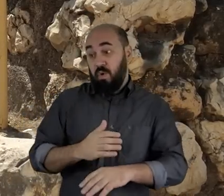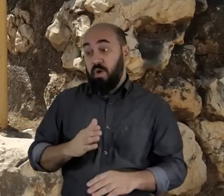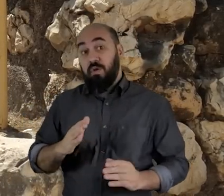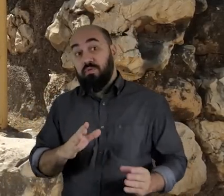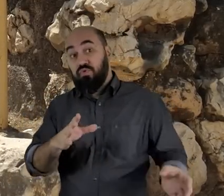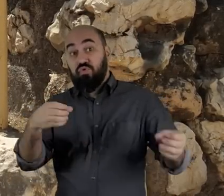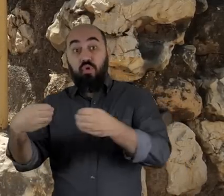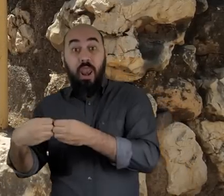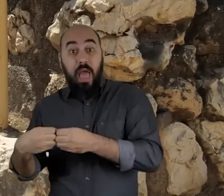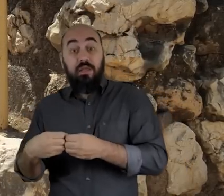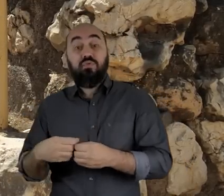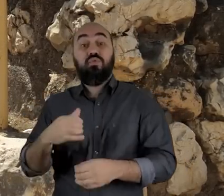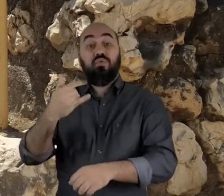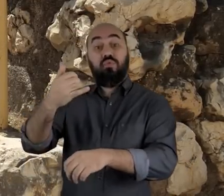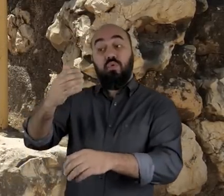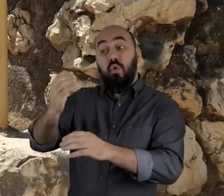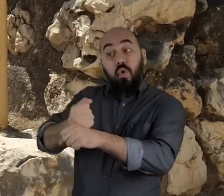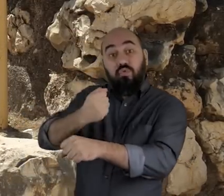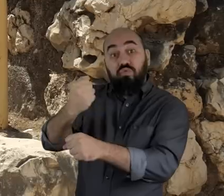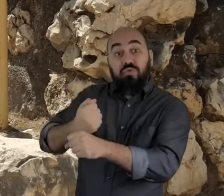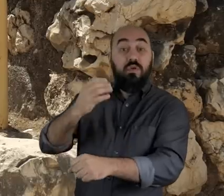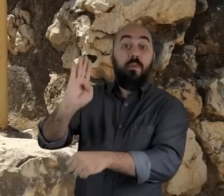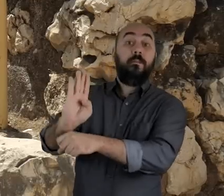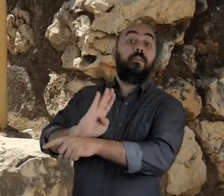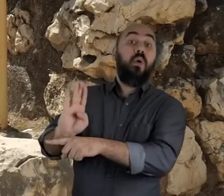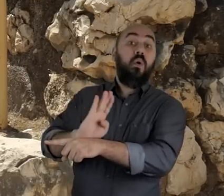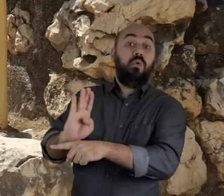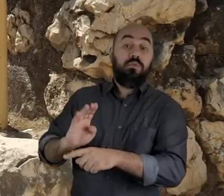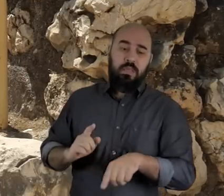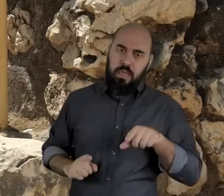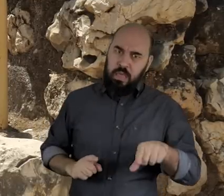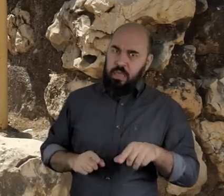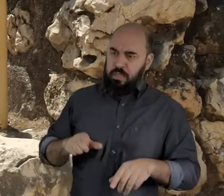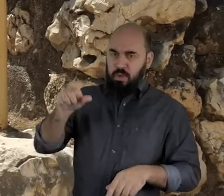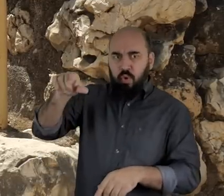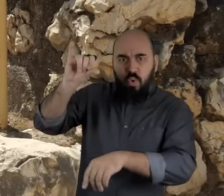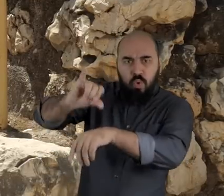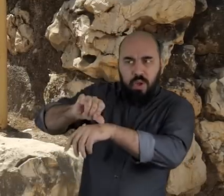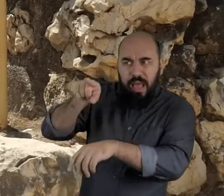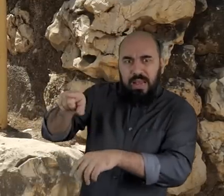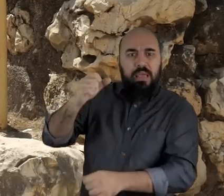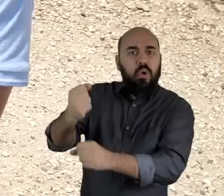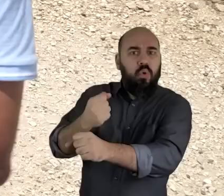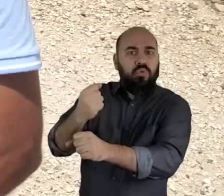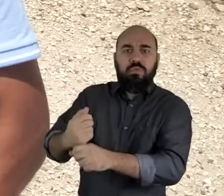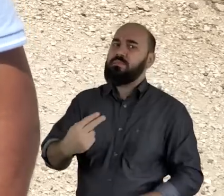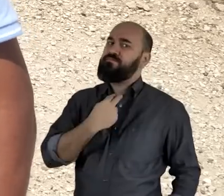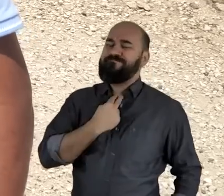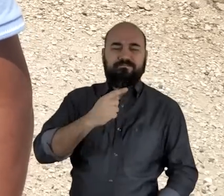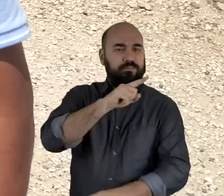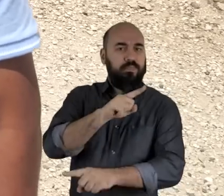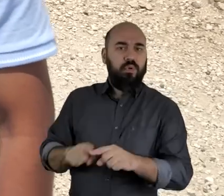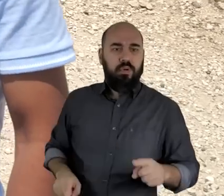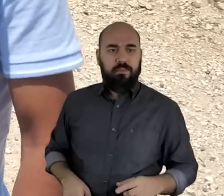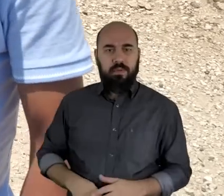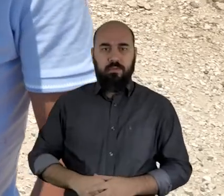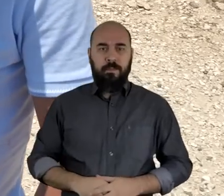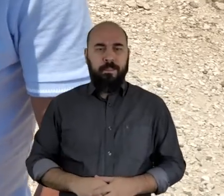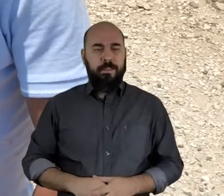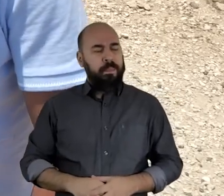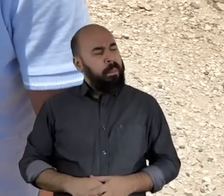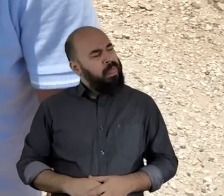eles comemoravam a destruição histórica que aconteceu ali no passado. Olha, isso que o